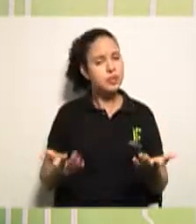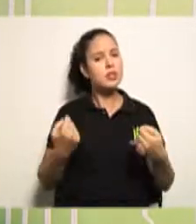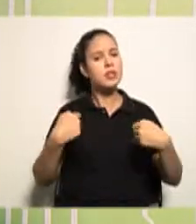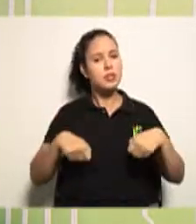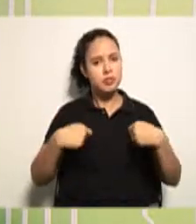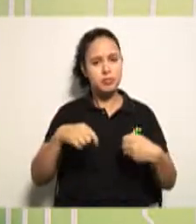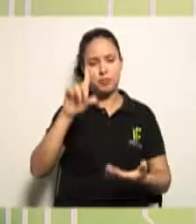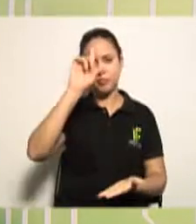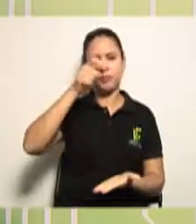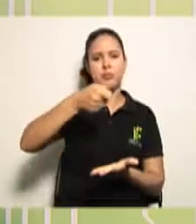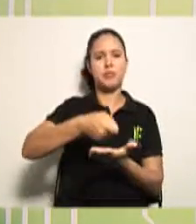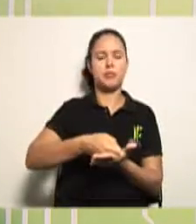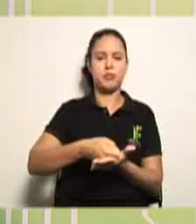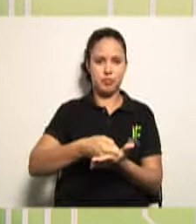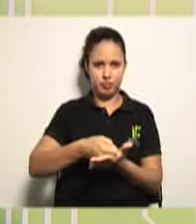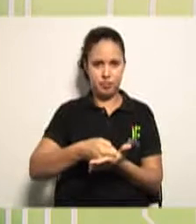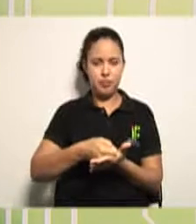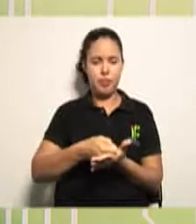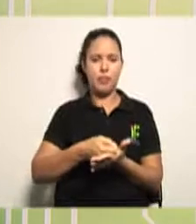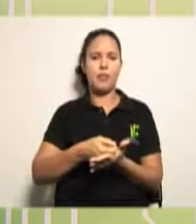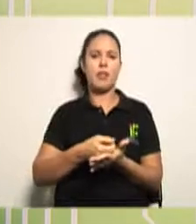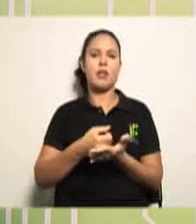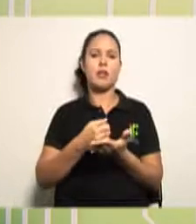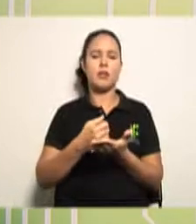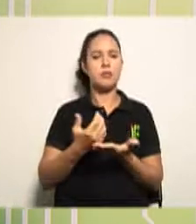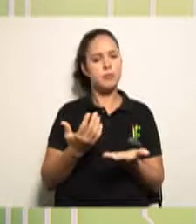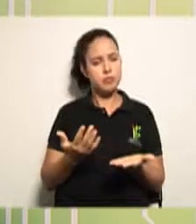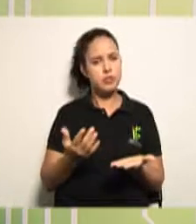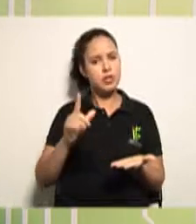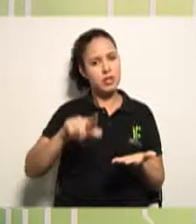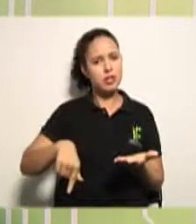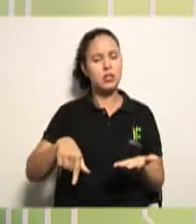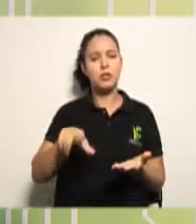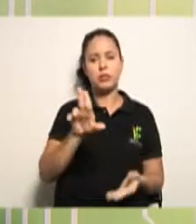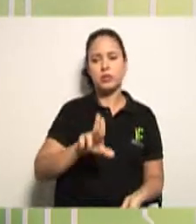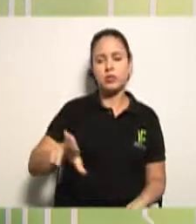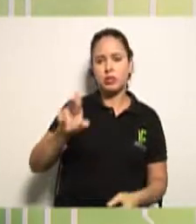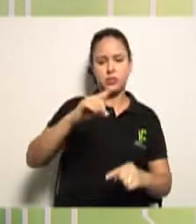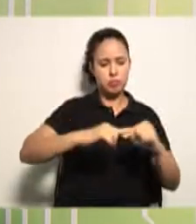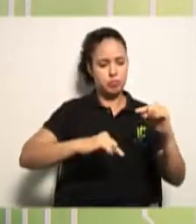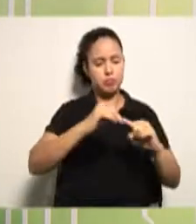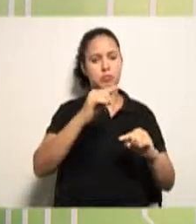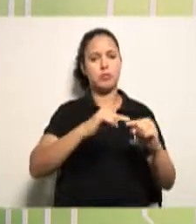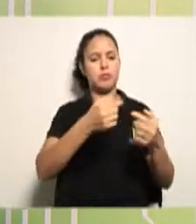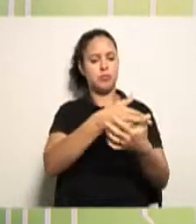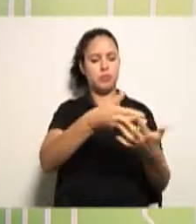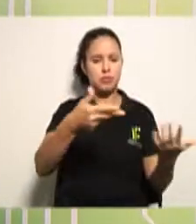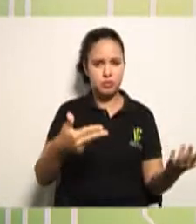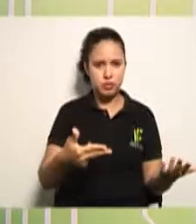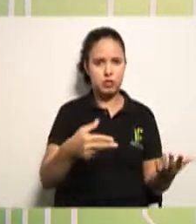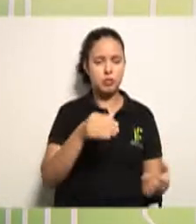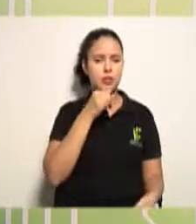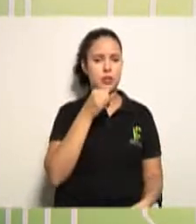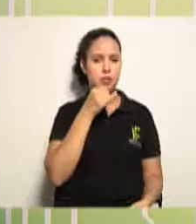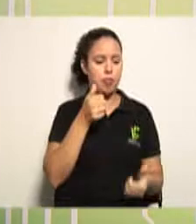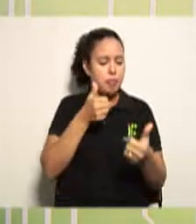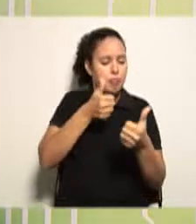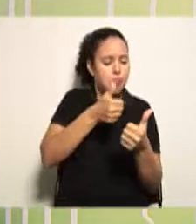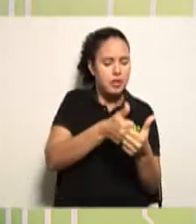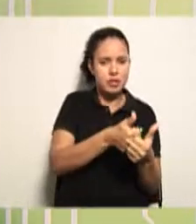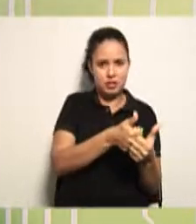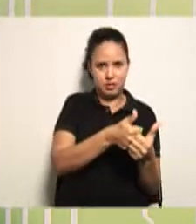essa decisão. E isso vai influenciar nos recursos necessários, porque se for próximo, a escolha do local for um local